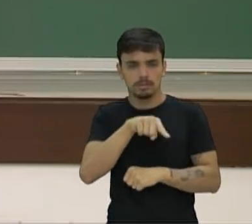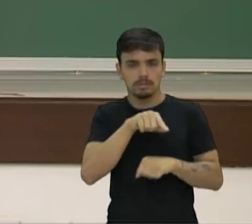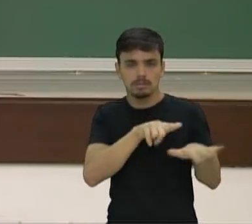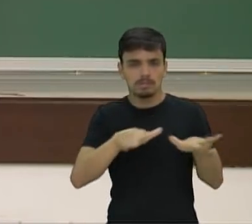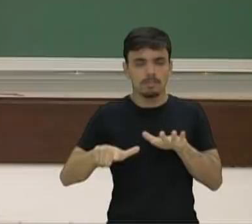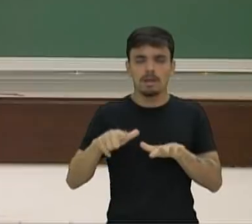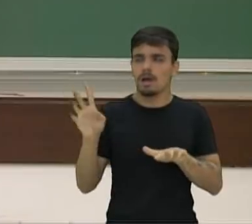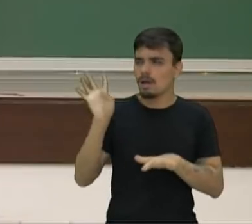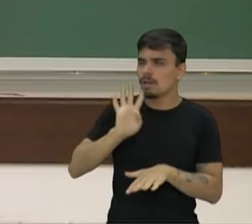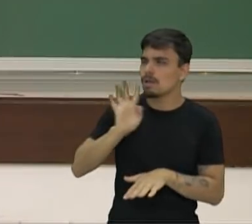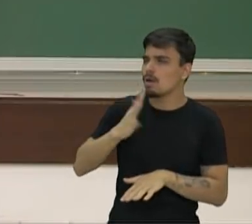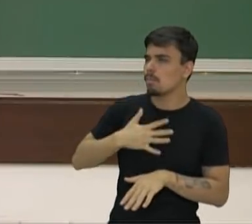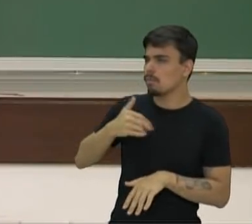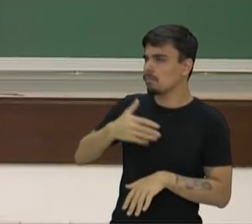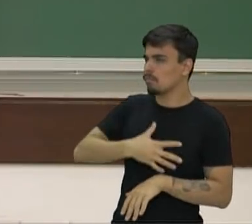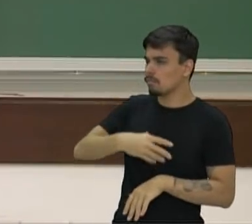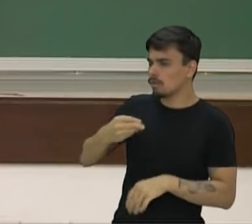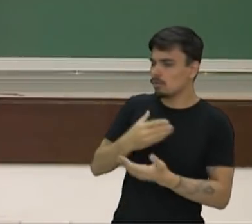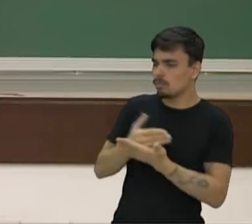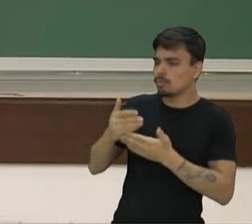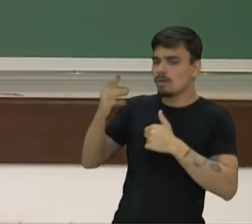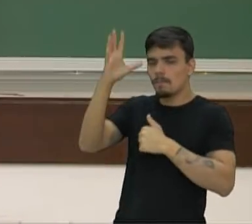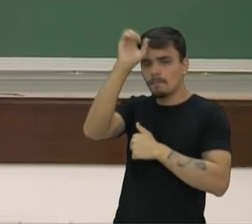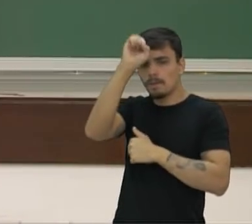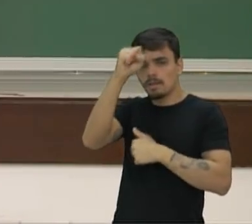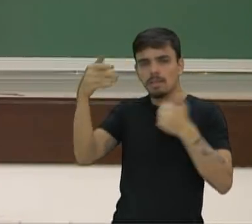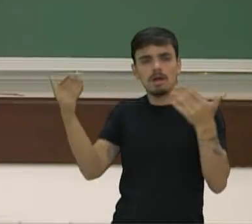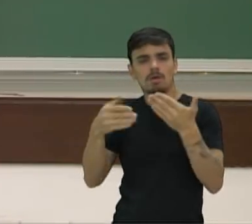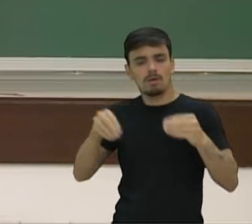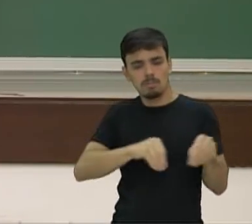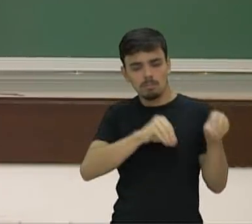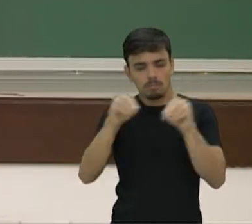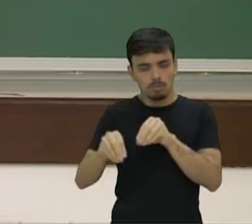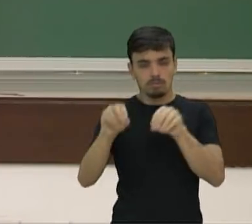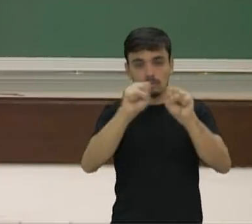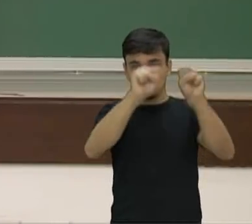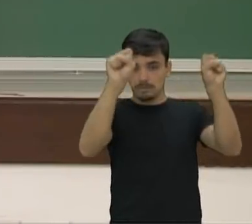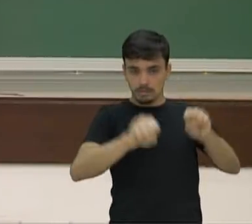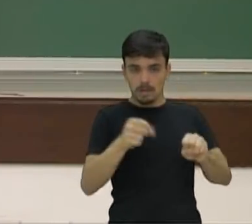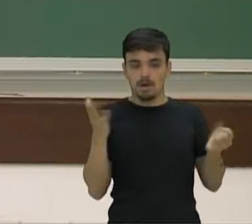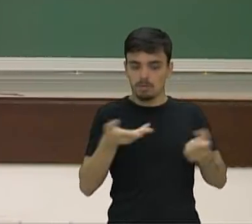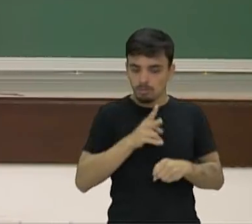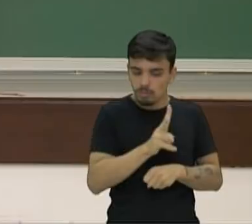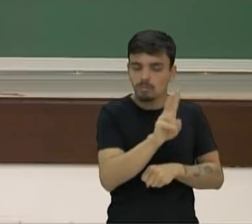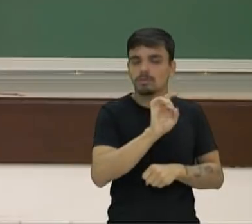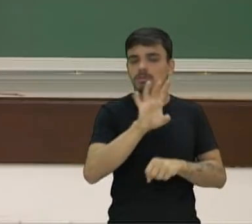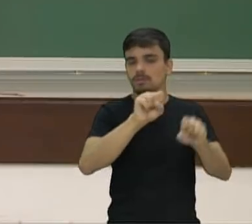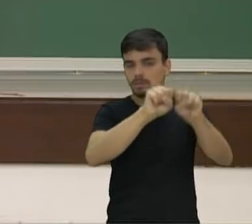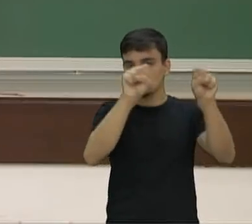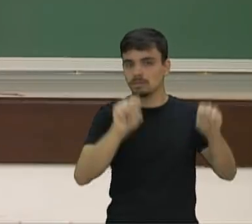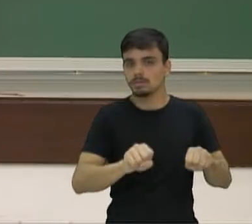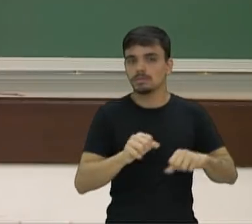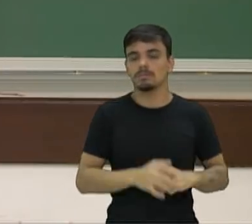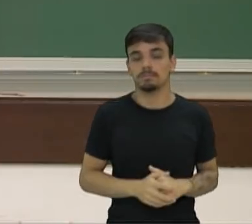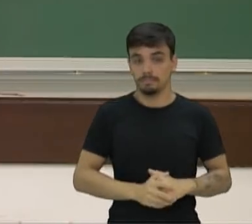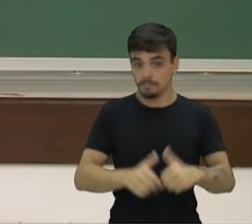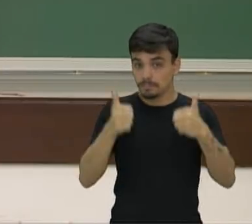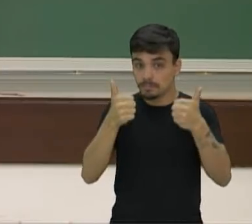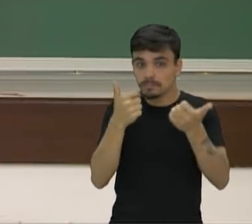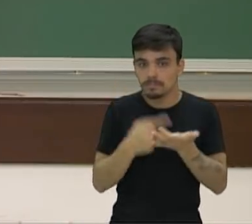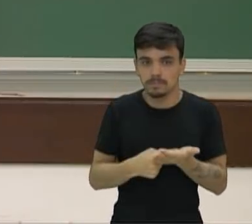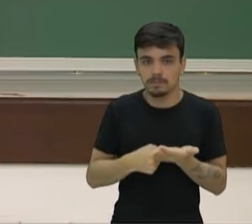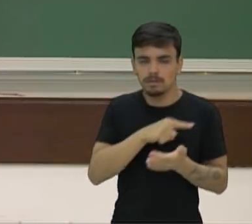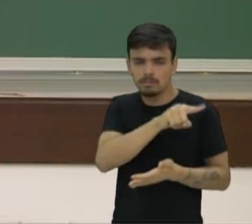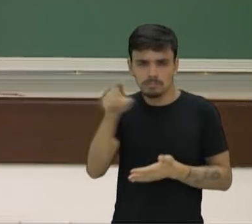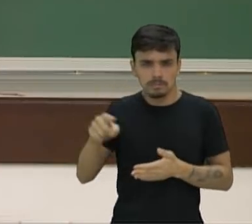filho começou a aprender aqui e agora migrou para o sistema, está só no sistema do Classroom. Combinado? Fica